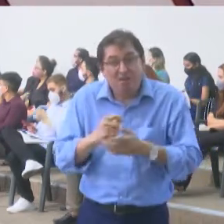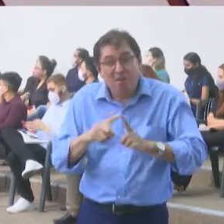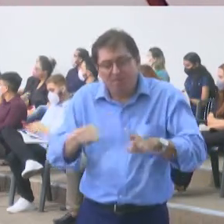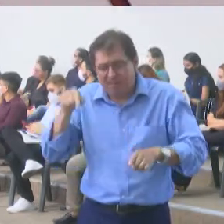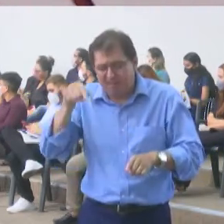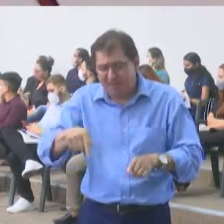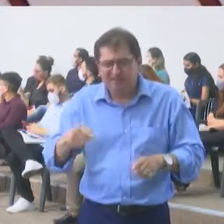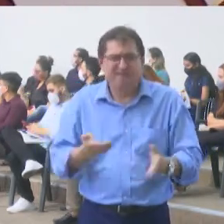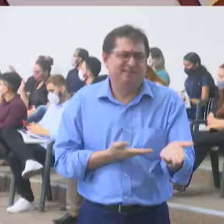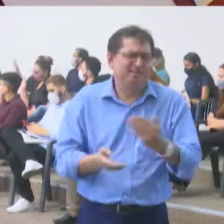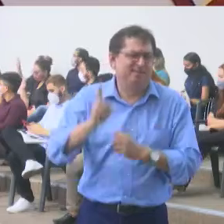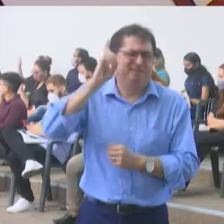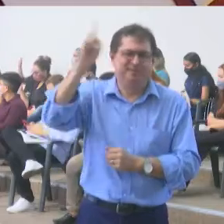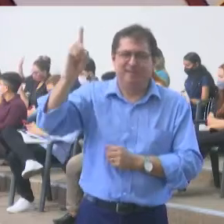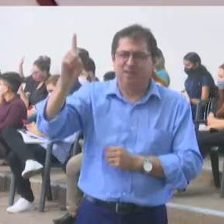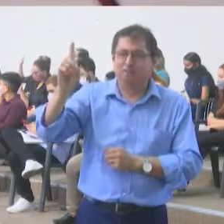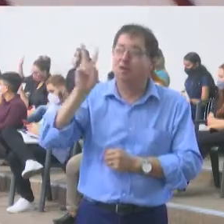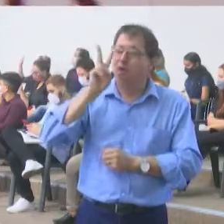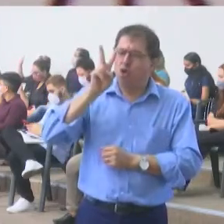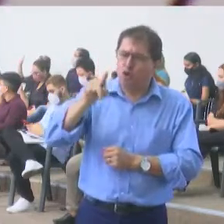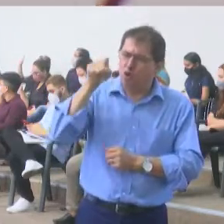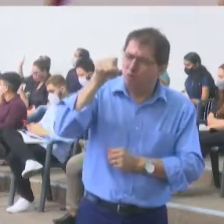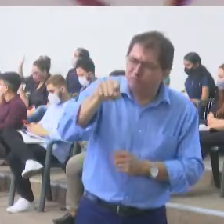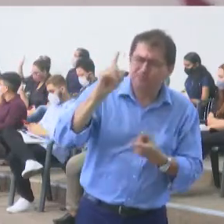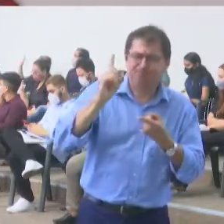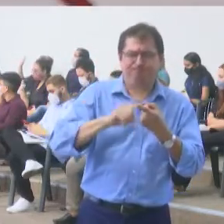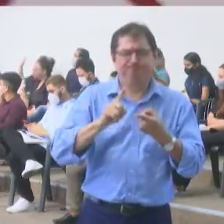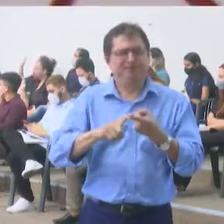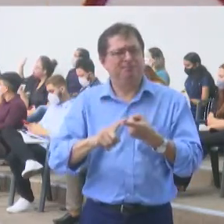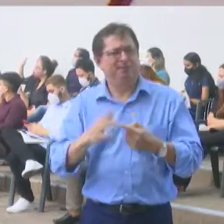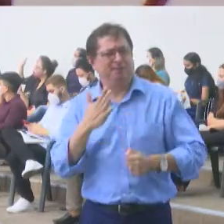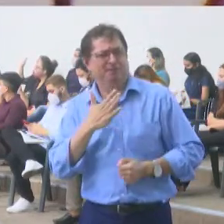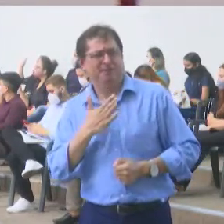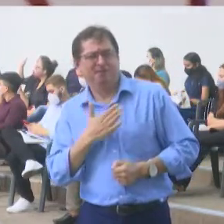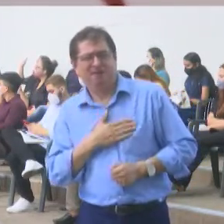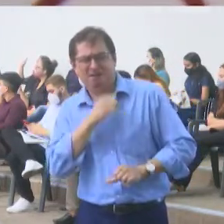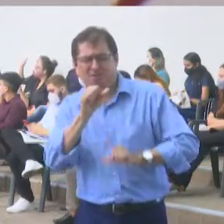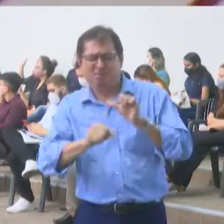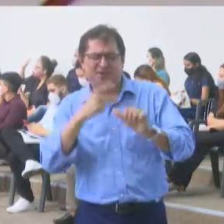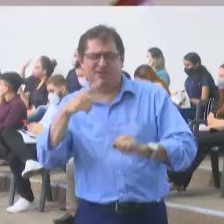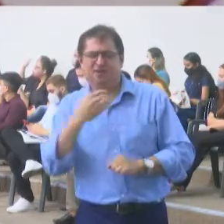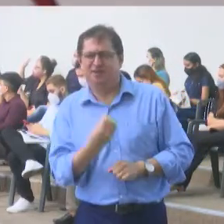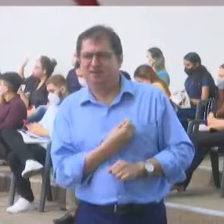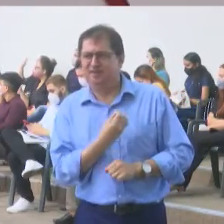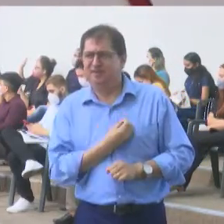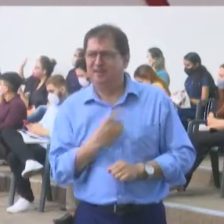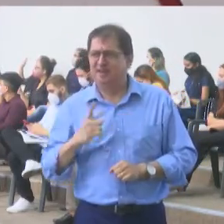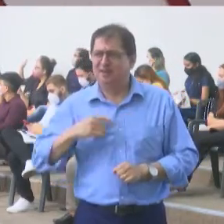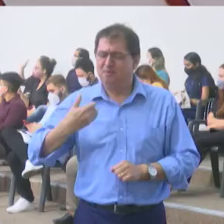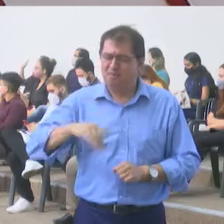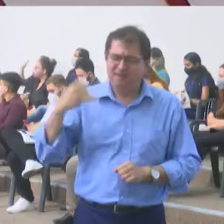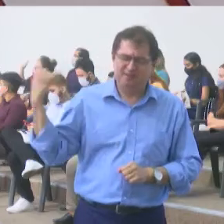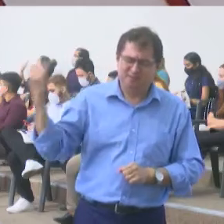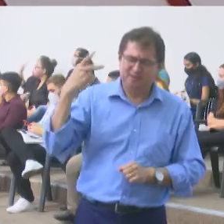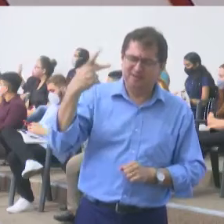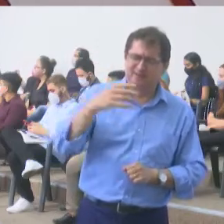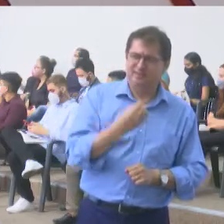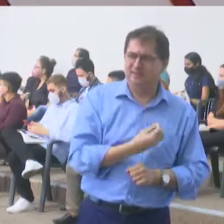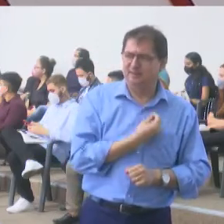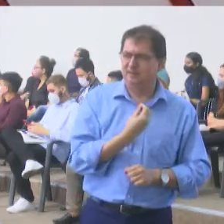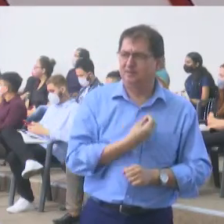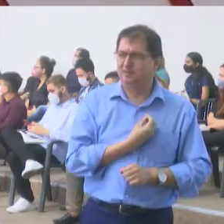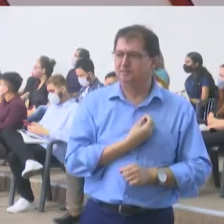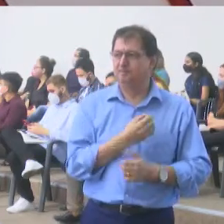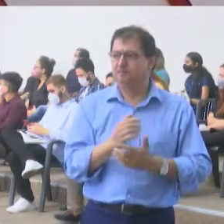Deus que dá pão para quem tem fome, mas um Deus que restaura as famílias, aquilo de mais elemental. Nosso Deus cuida e Ele tem provisão para